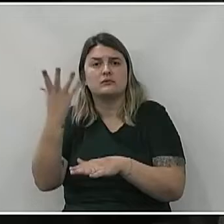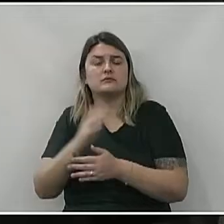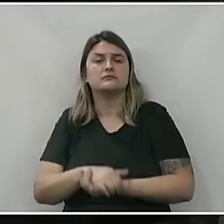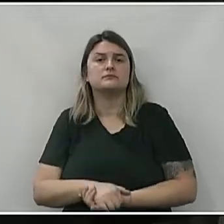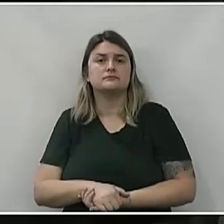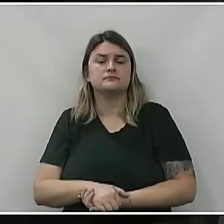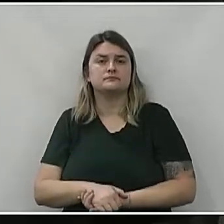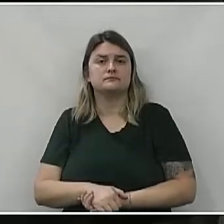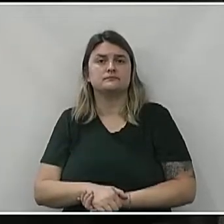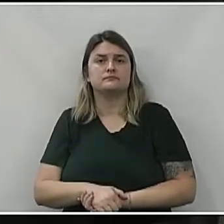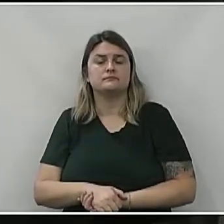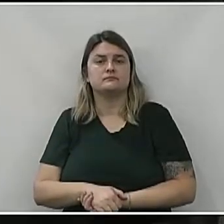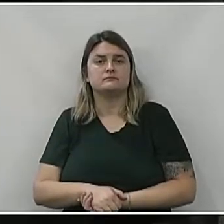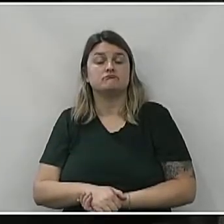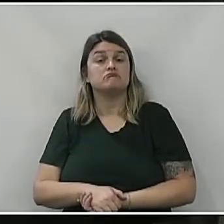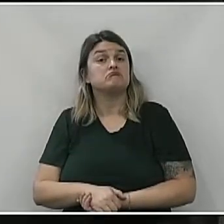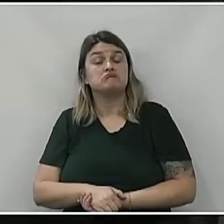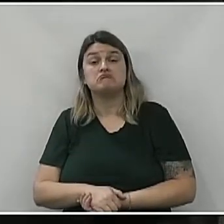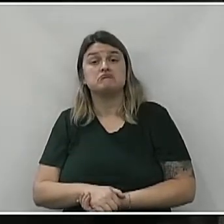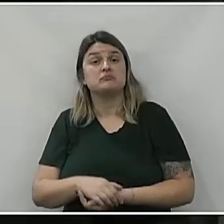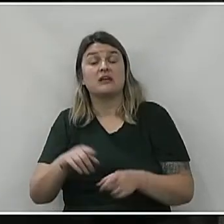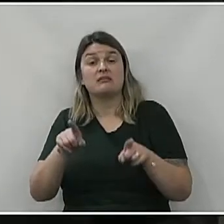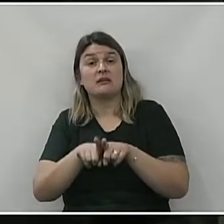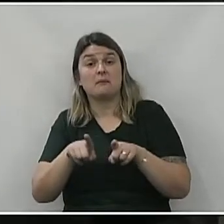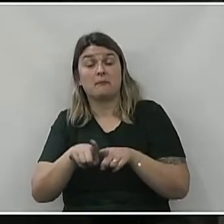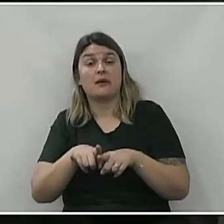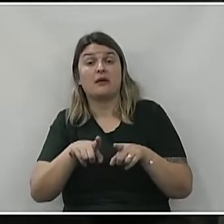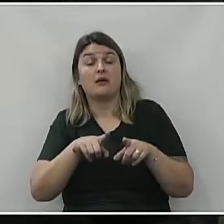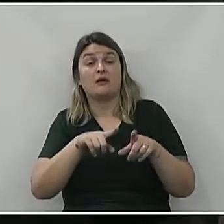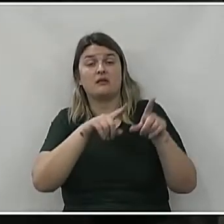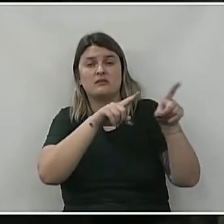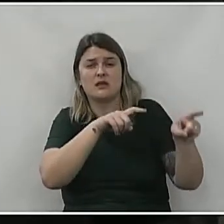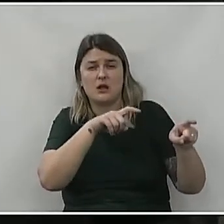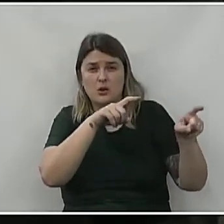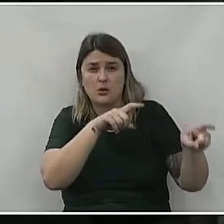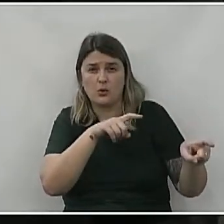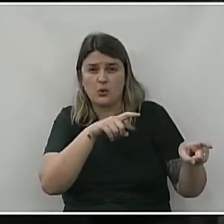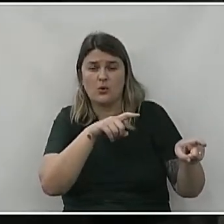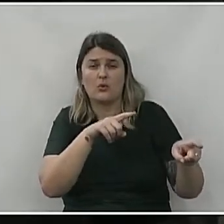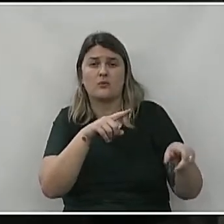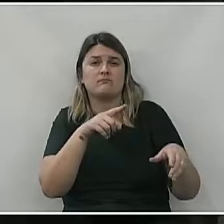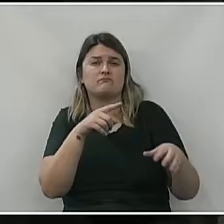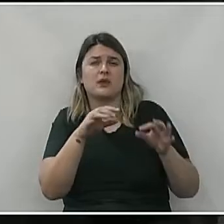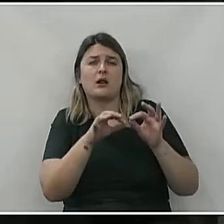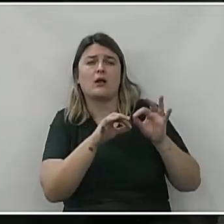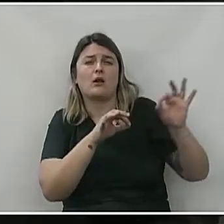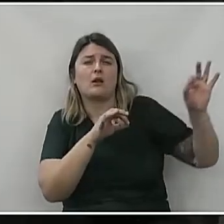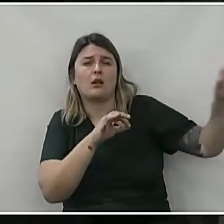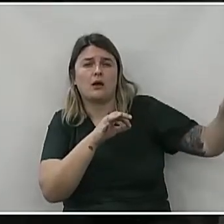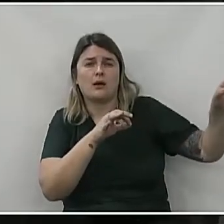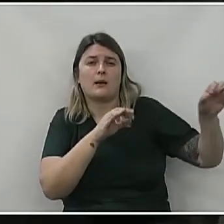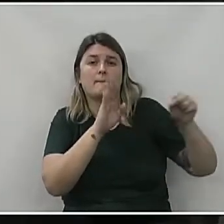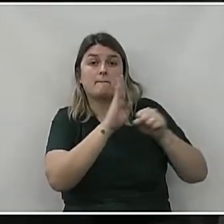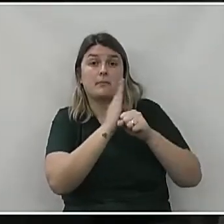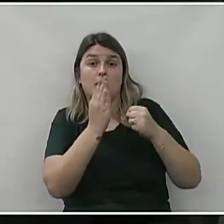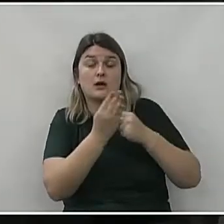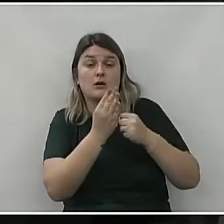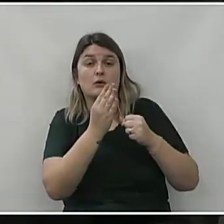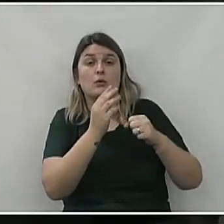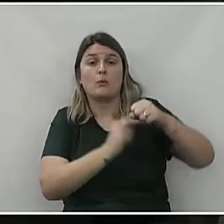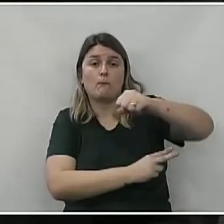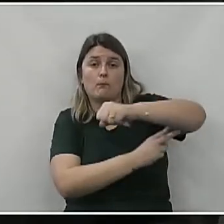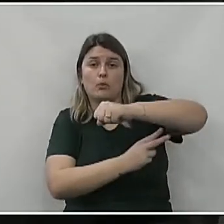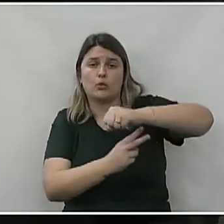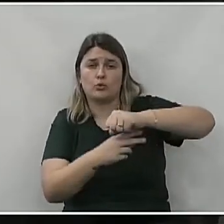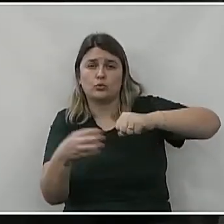acontece. E também no interior, mas no interior do bairro Ponte Nova, que tem